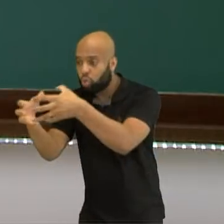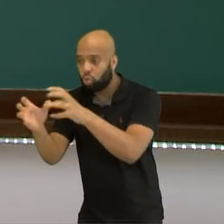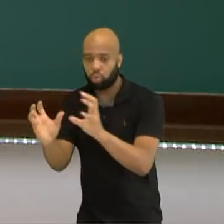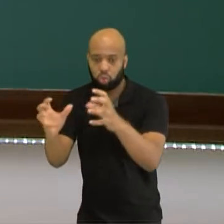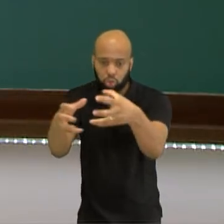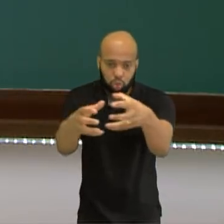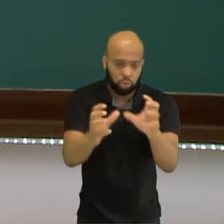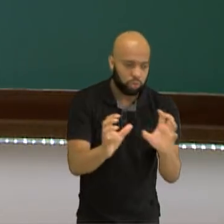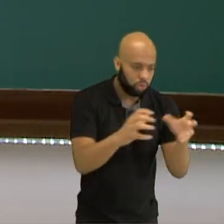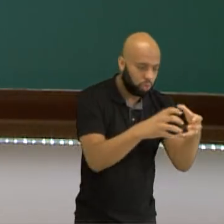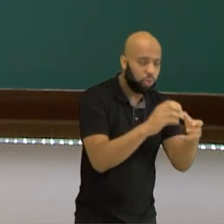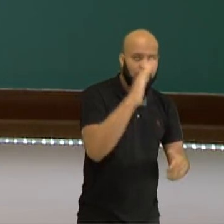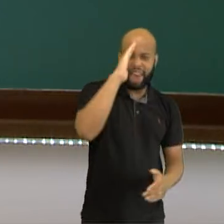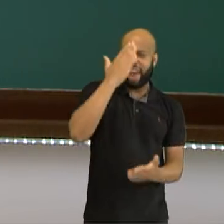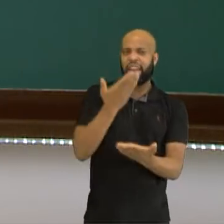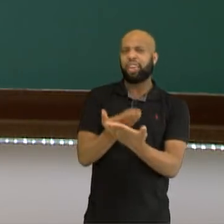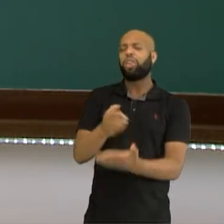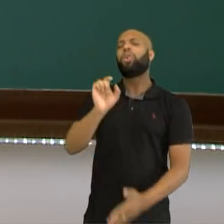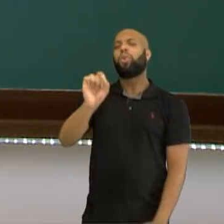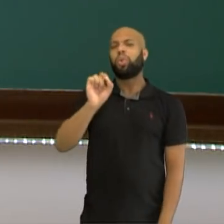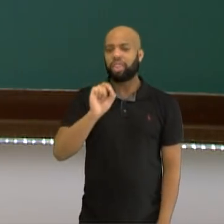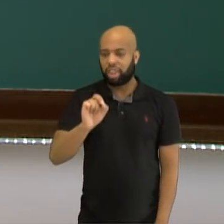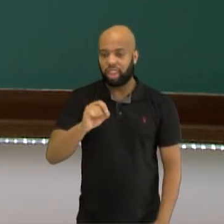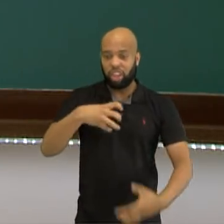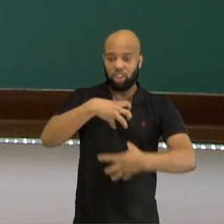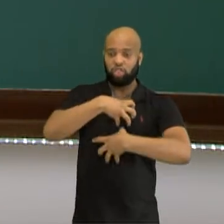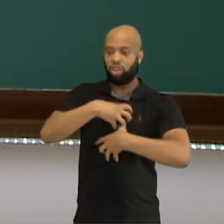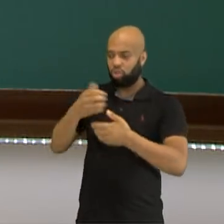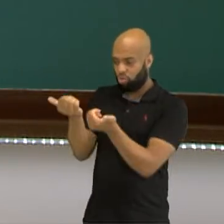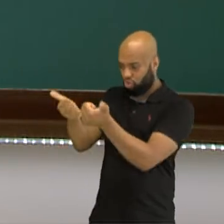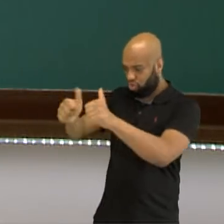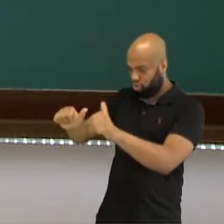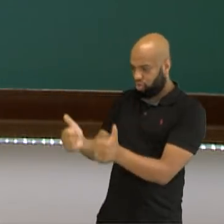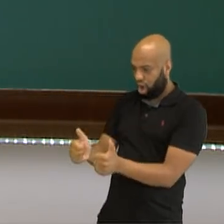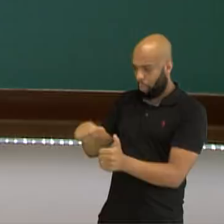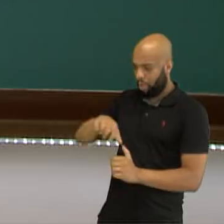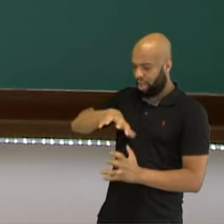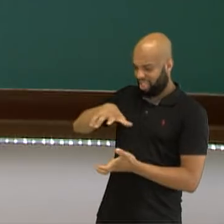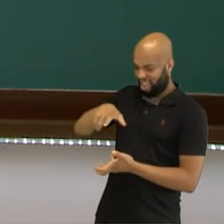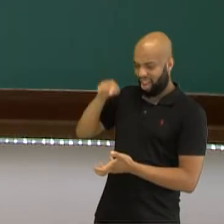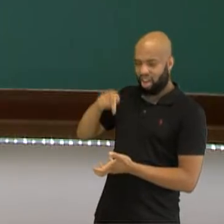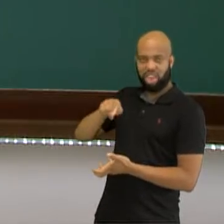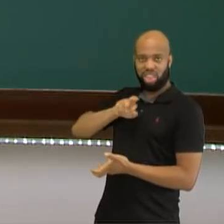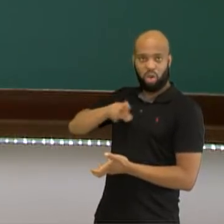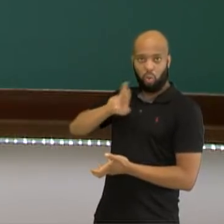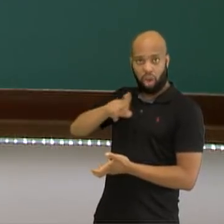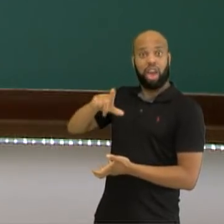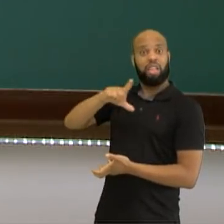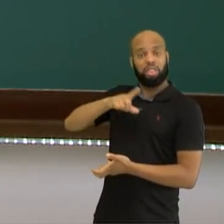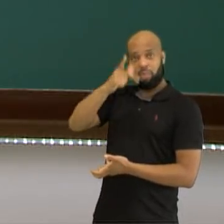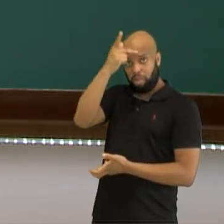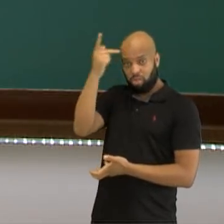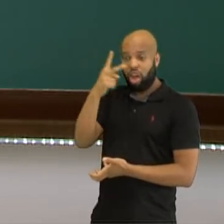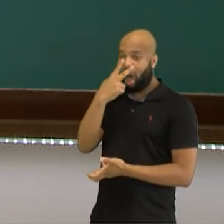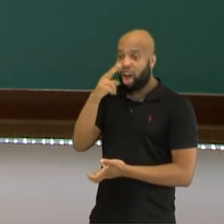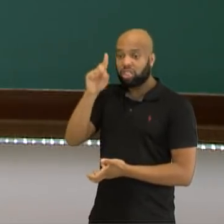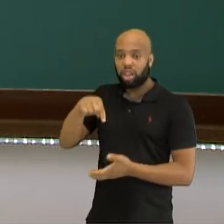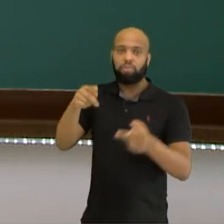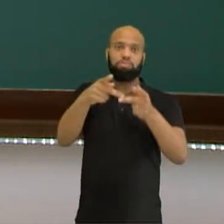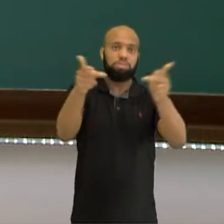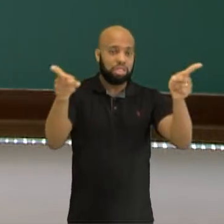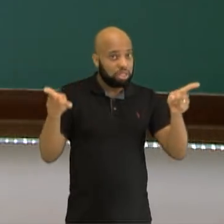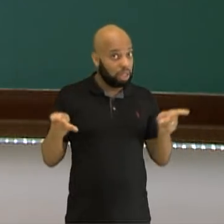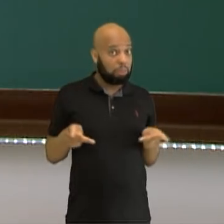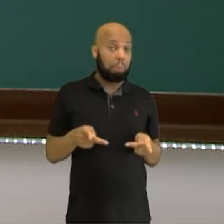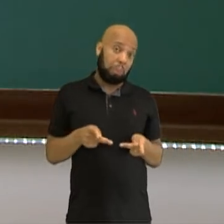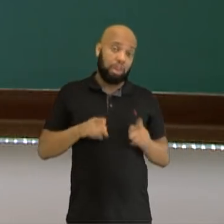pessoas, acreditam que o formato do nosso planeta é plano, achatado, como uma pizza. Mas ao longo